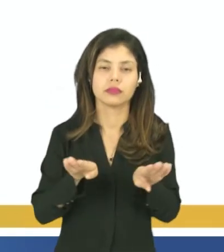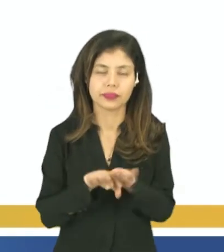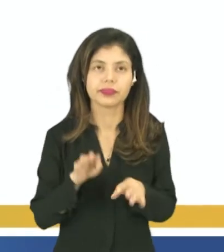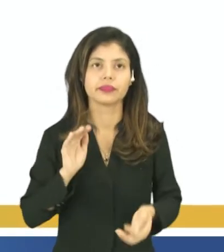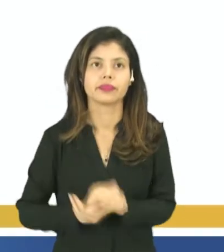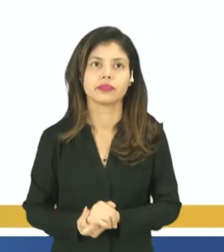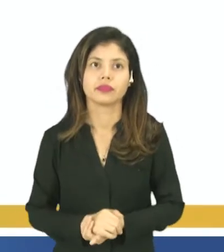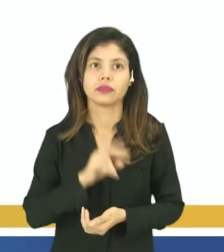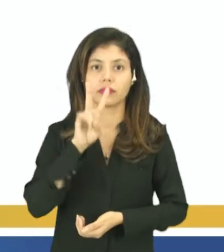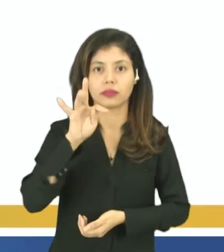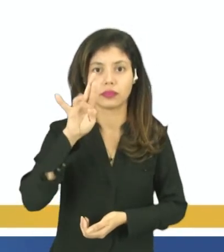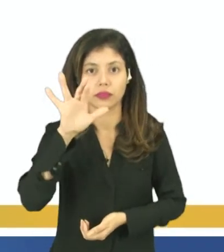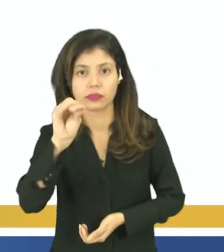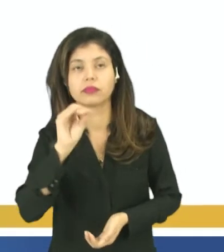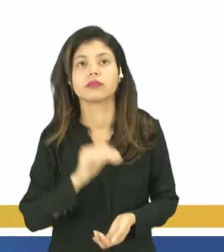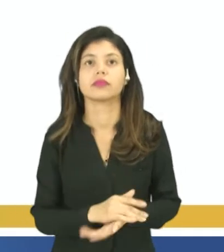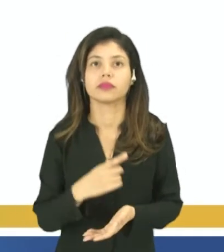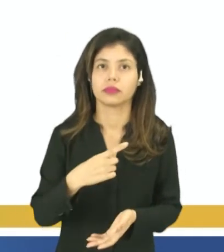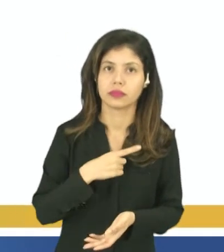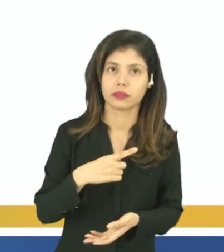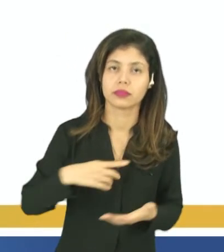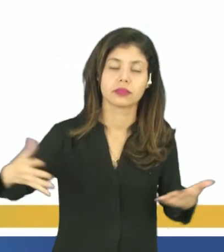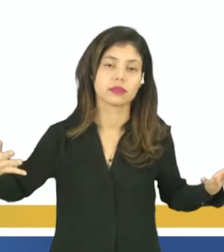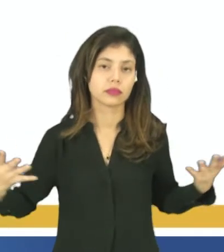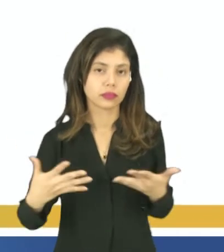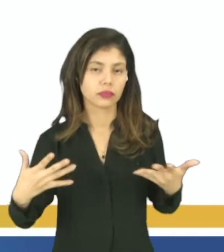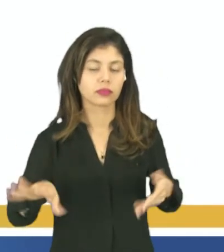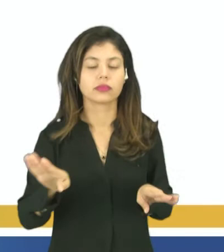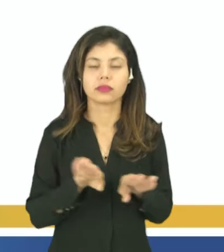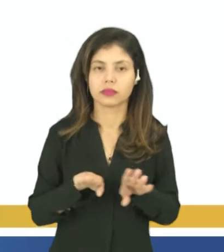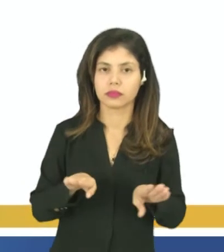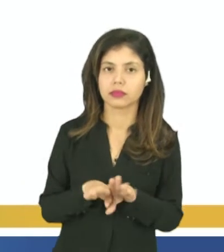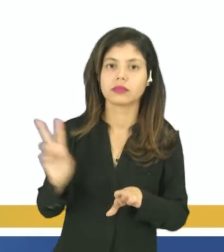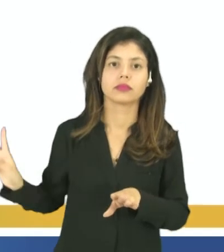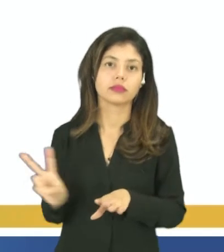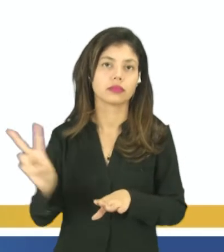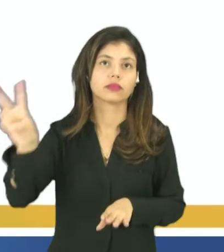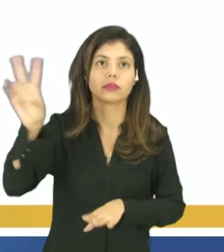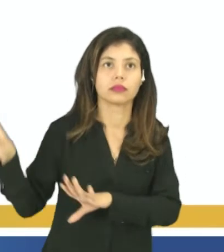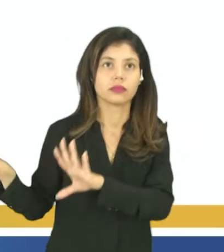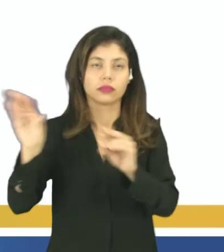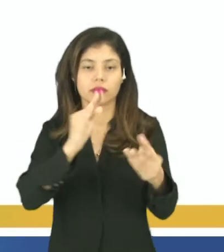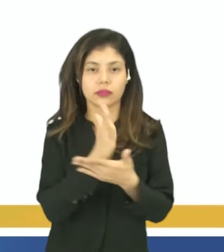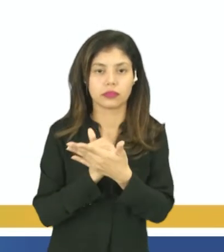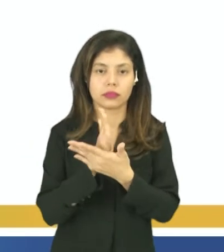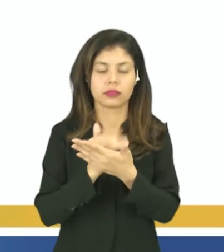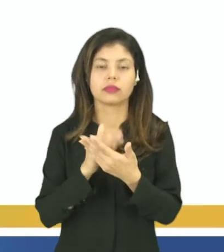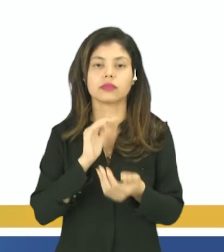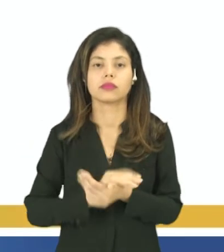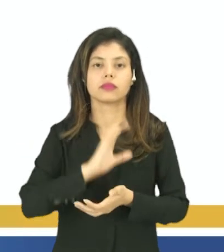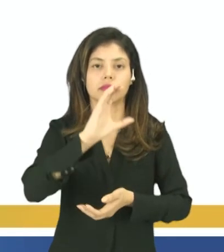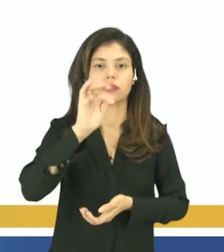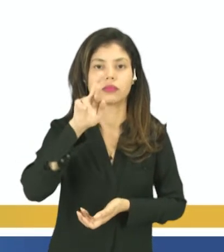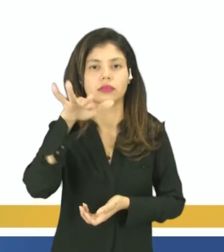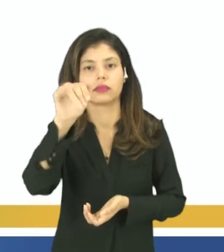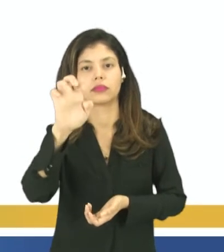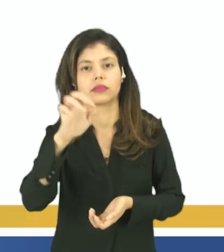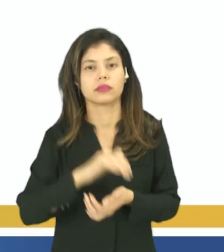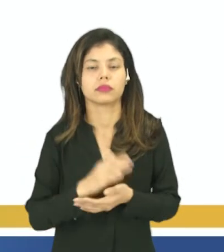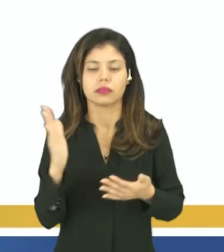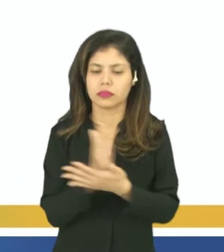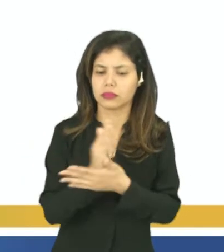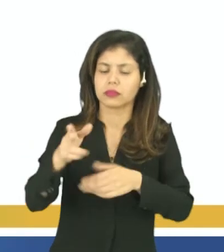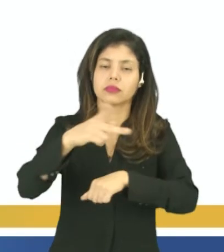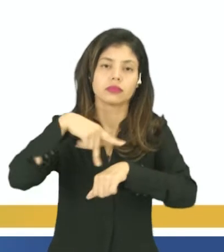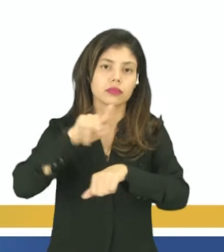uma eventual ação militar dos Estados Unidos na Venezuela poderia trazer divisões no continente, com alguns países se aliando